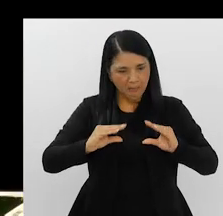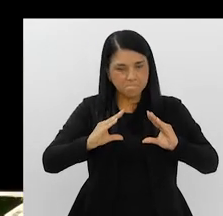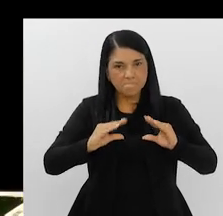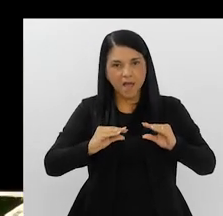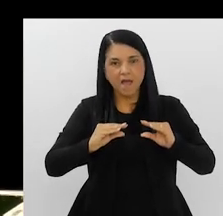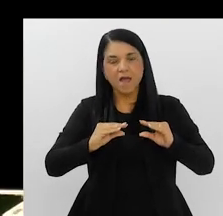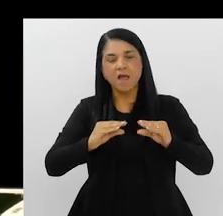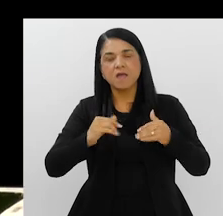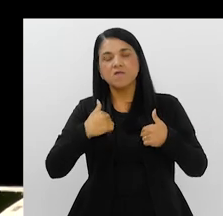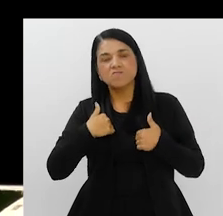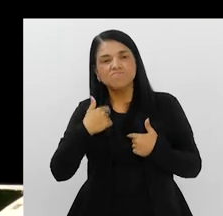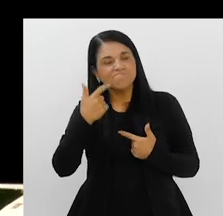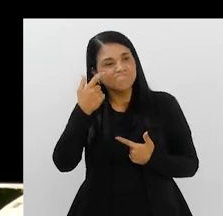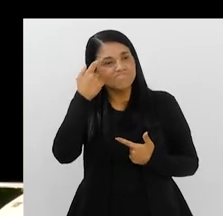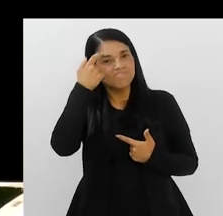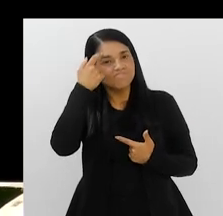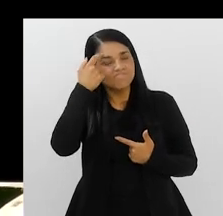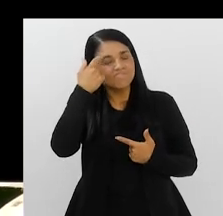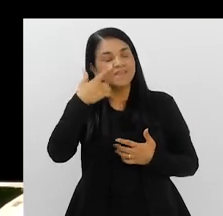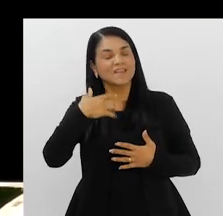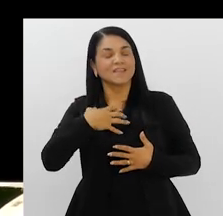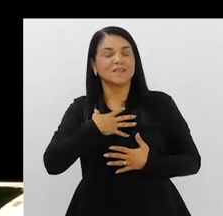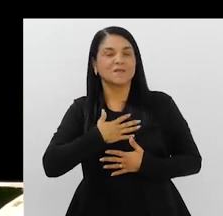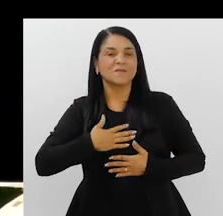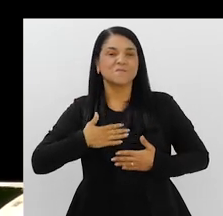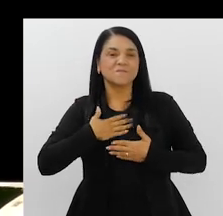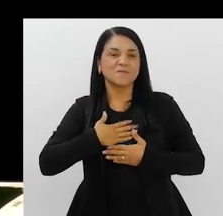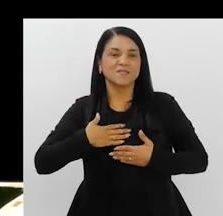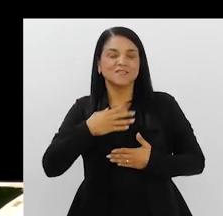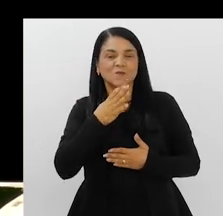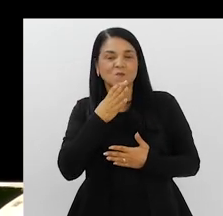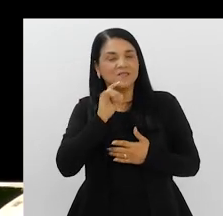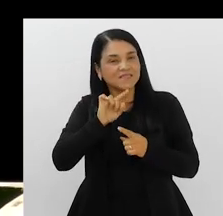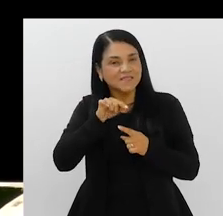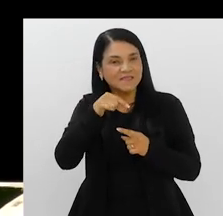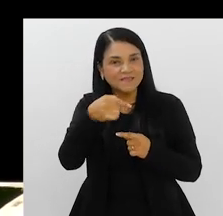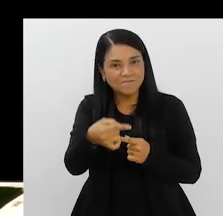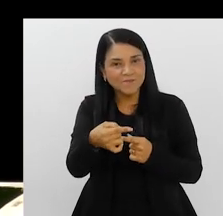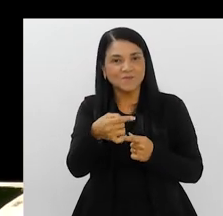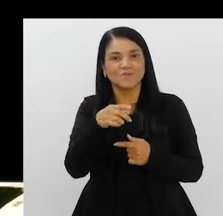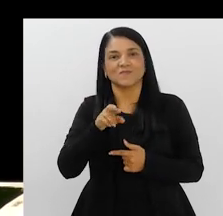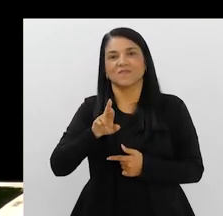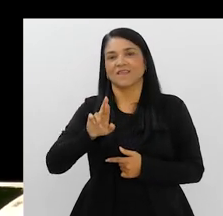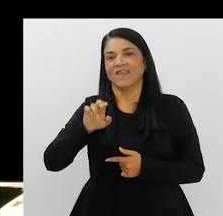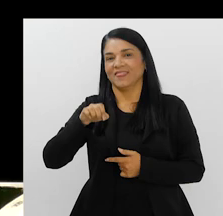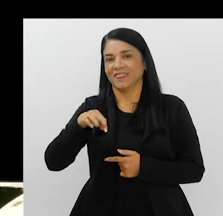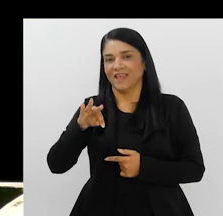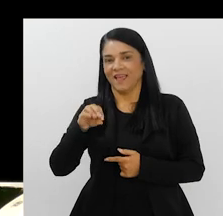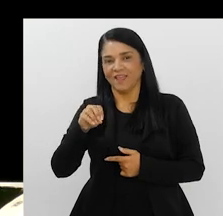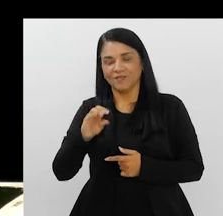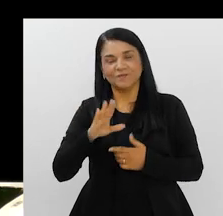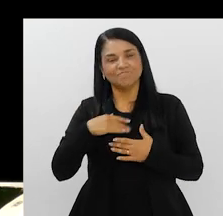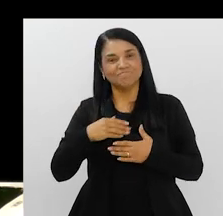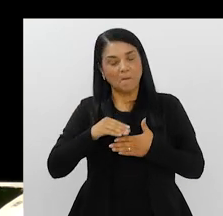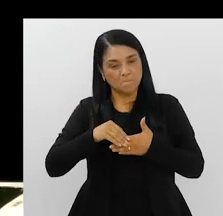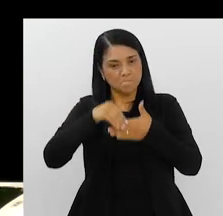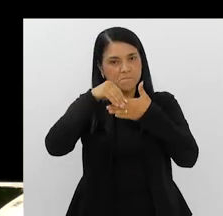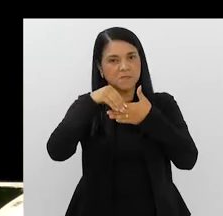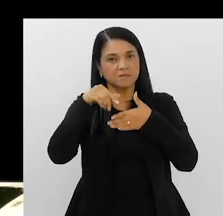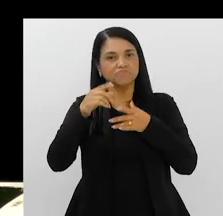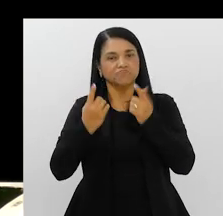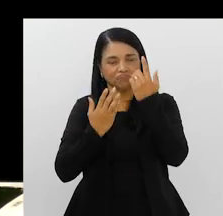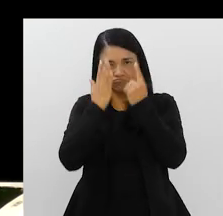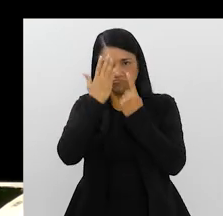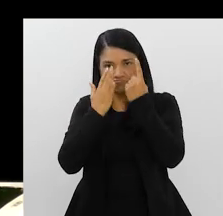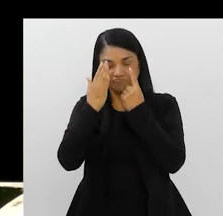tal. Então, eu sempre tive. E tive o prazer de conhecer o Renato depois, né? Já militando no carnaval, tanto